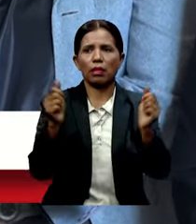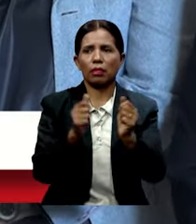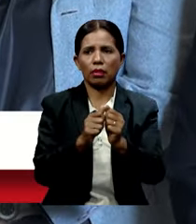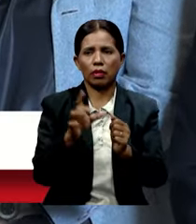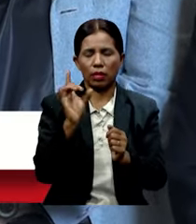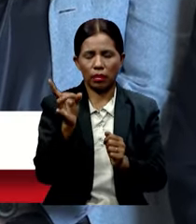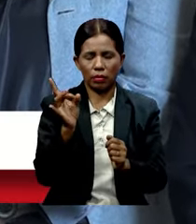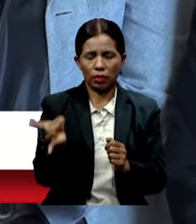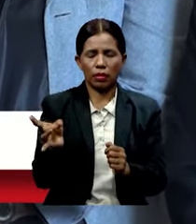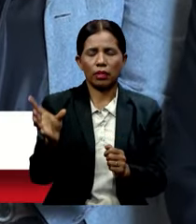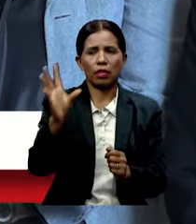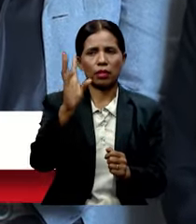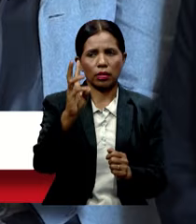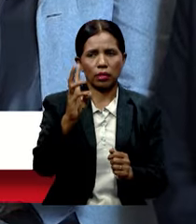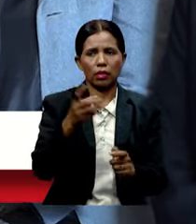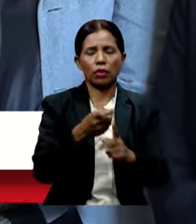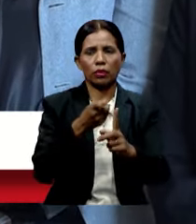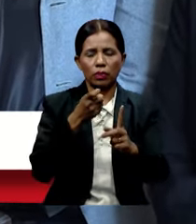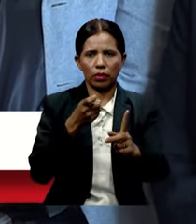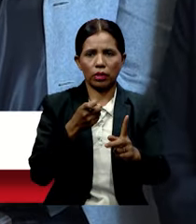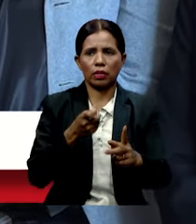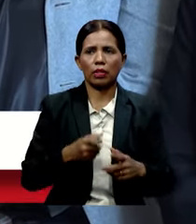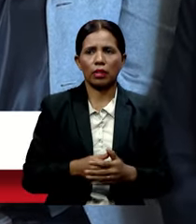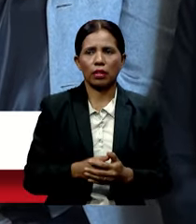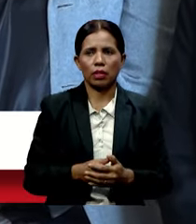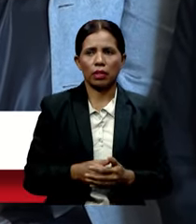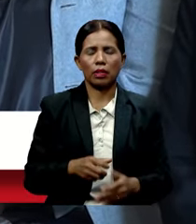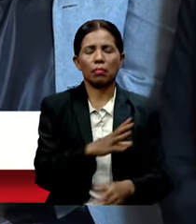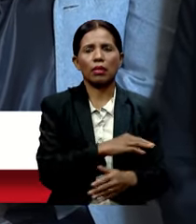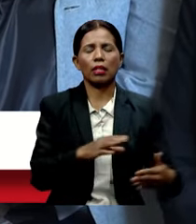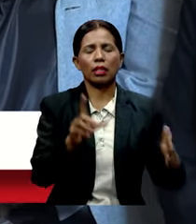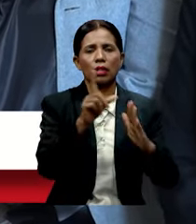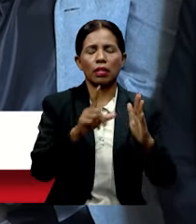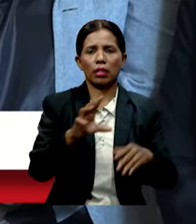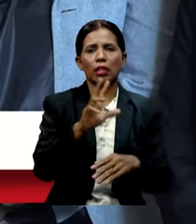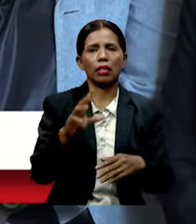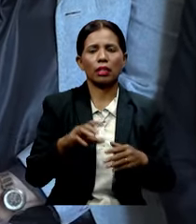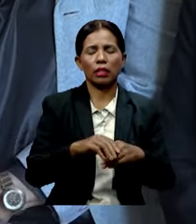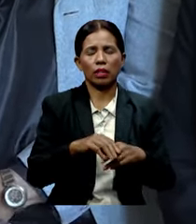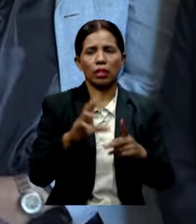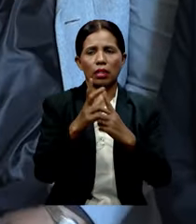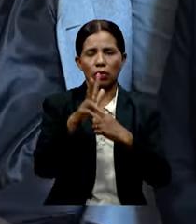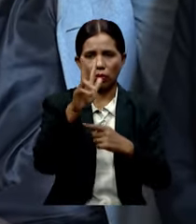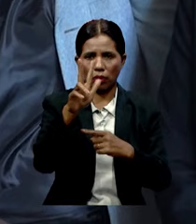86 pessoas, devemos composto você Ordem de Timor-Leste Grau Tolo e a